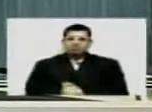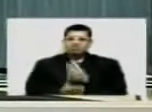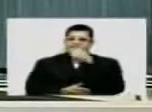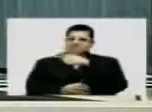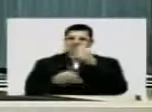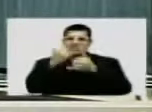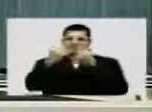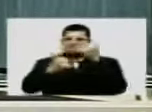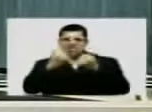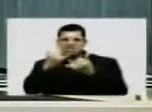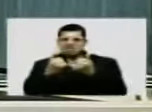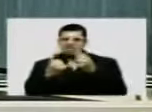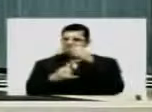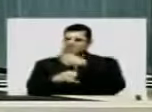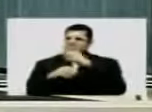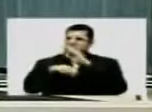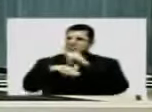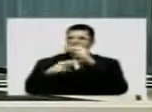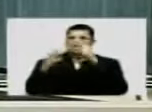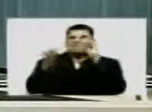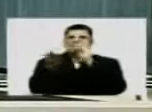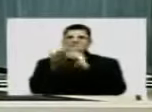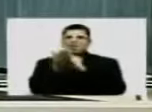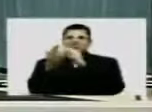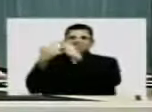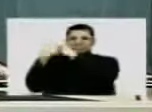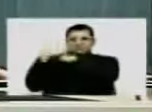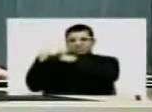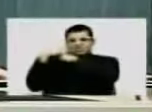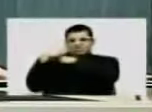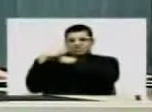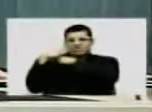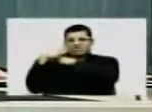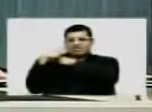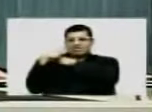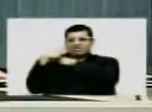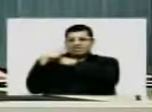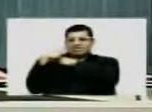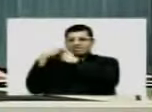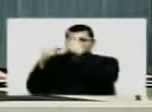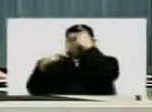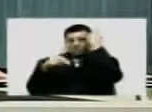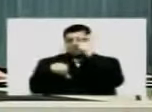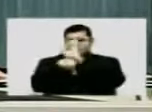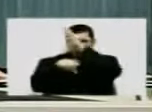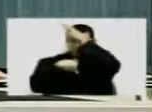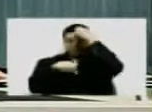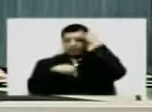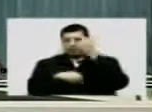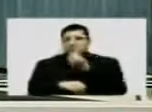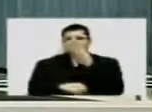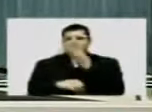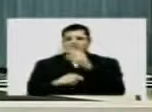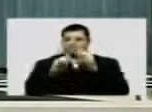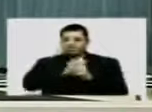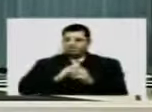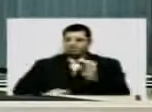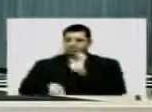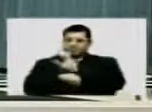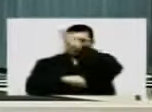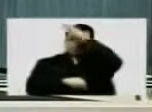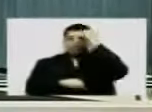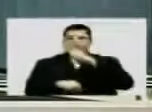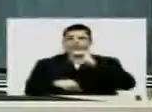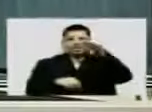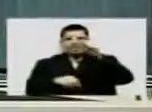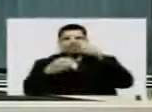Isso é uma brincadeira. Isso é uma irresponsabilidade com os interesses do povo do estado do Amazonas. O governo do estado do